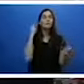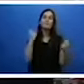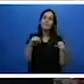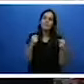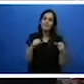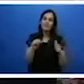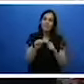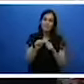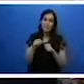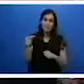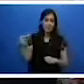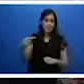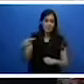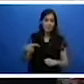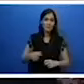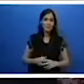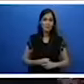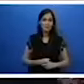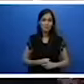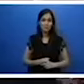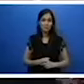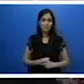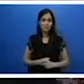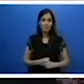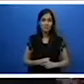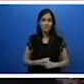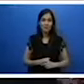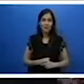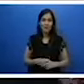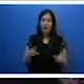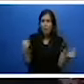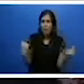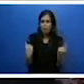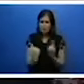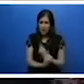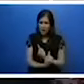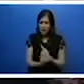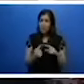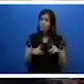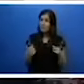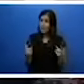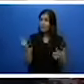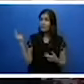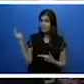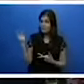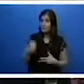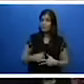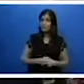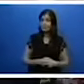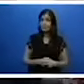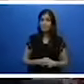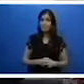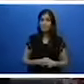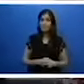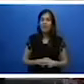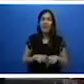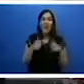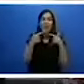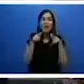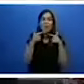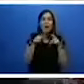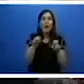uma continha de menos, tá? Parece que fica contrário, mas é assim mesmo. Então, vamos lá. Em